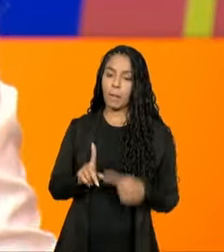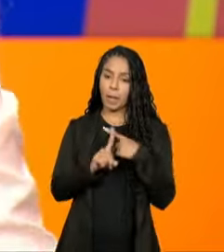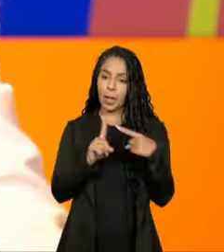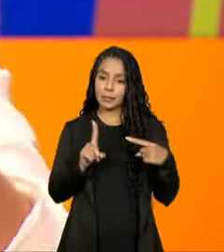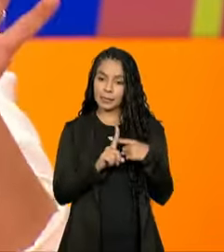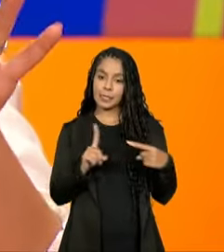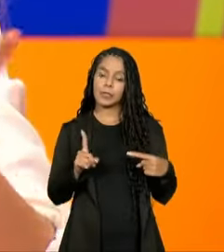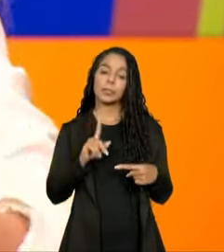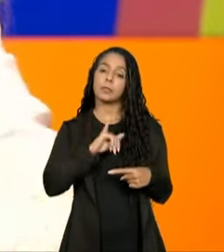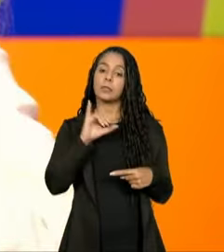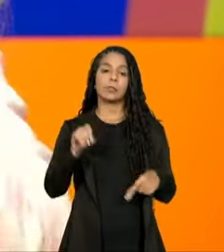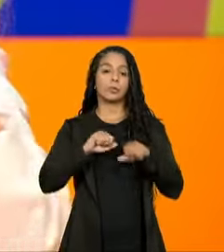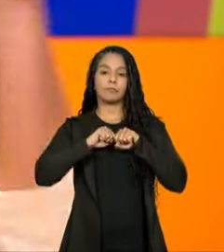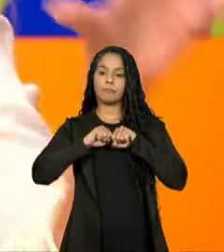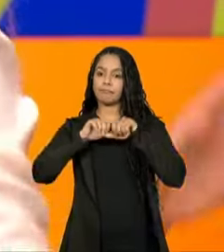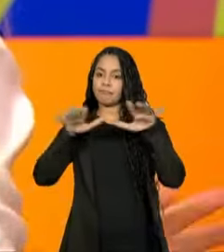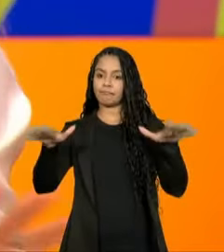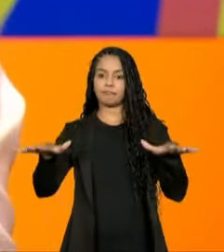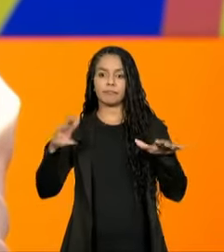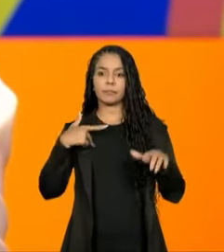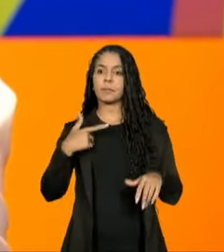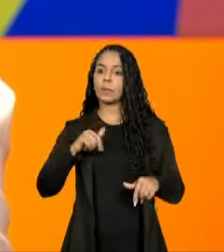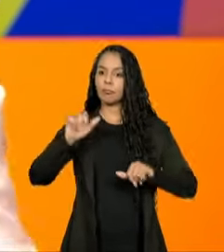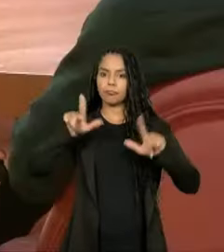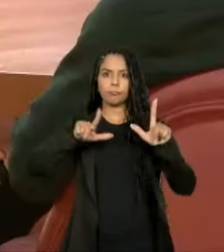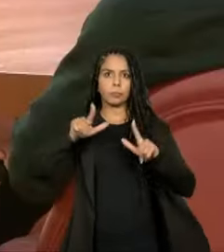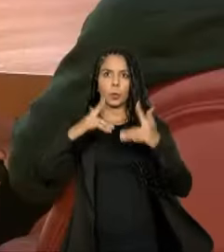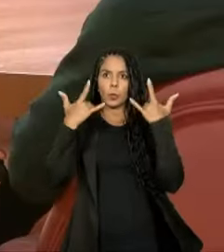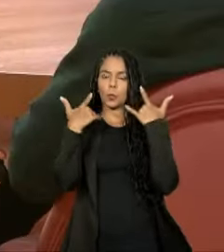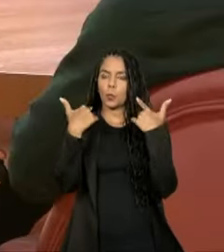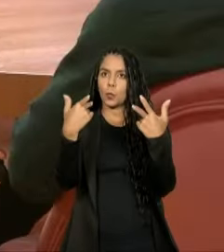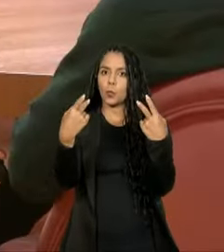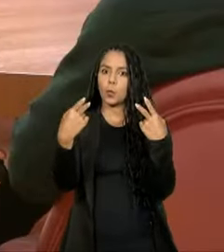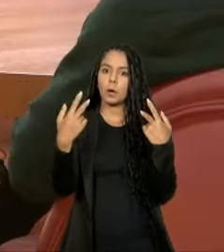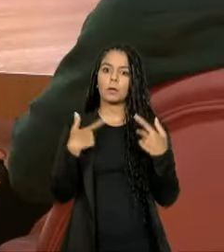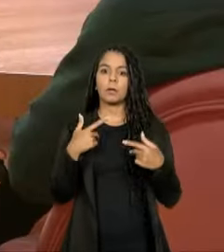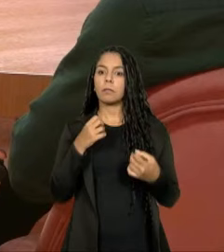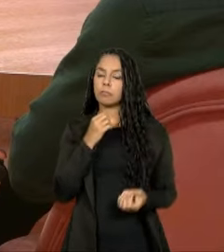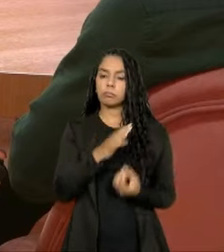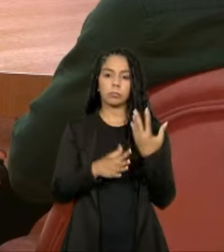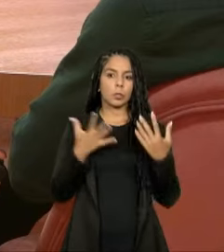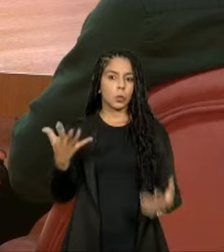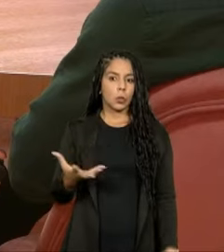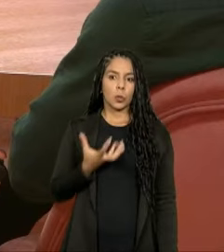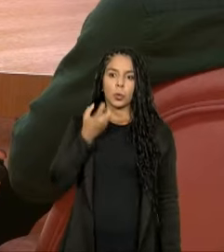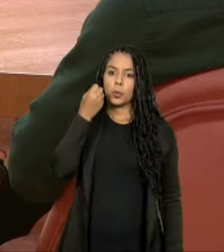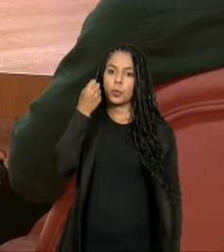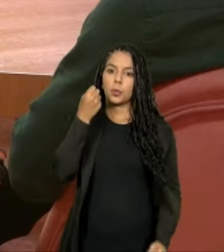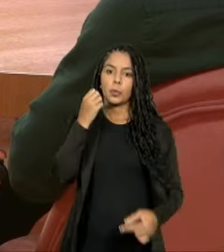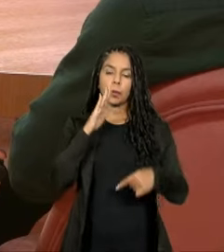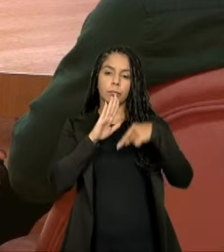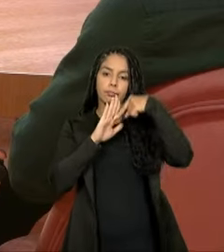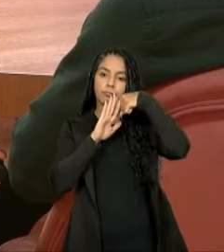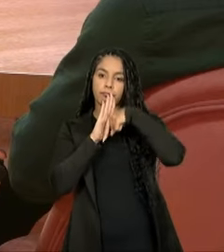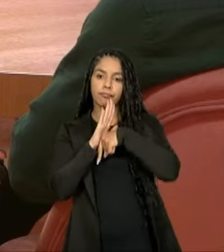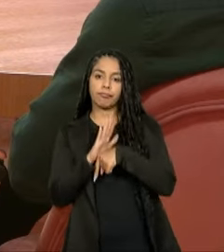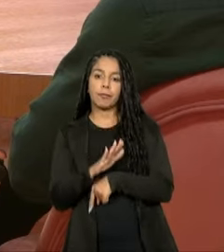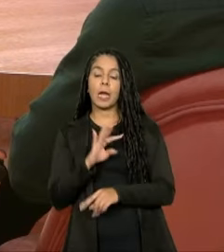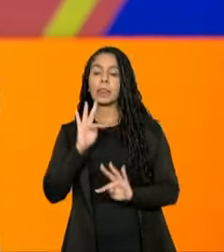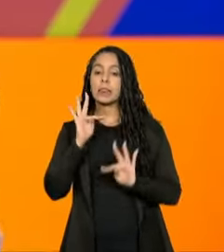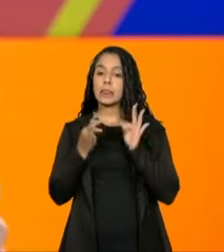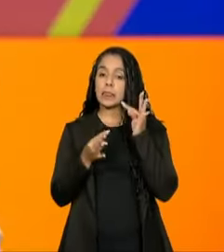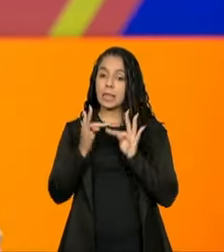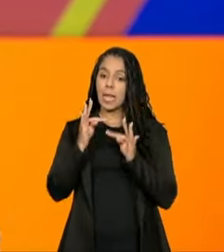parciais, isso é divulgado, isso mediaticamente chama muita atenção, de repente, subitamente despenca a prescrição de terapia